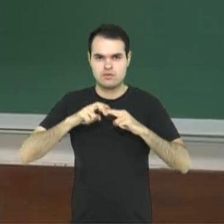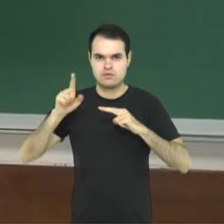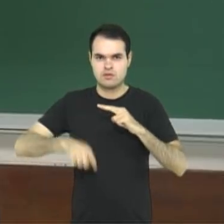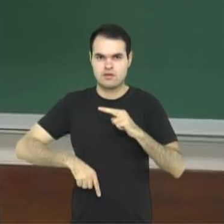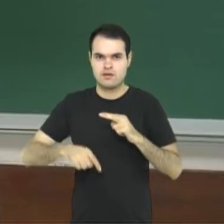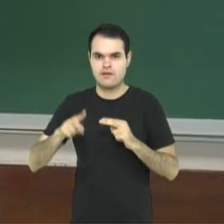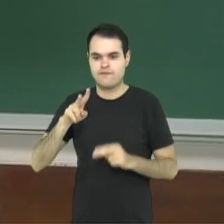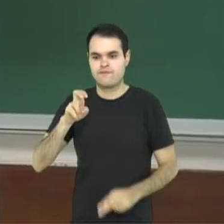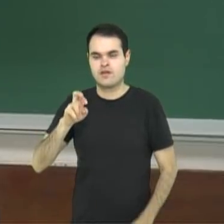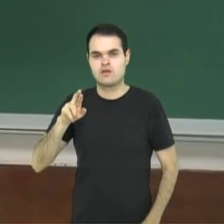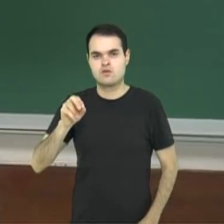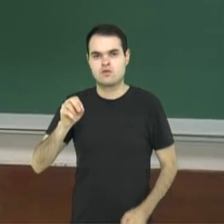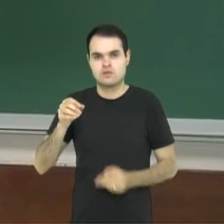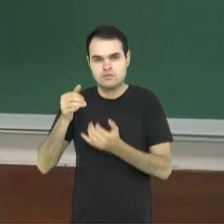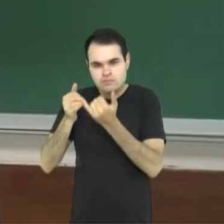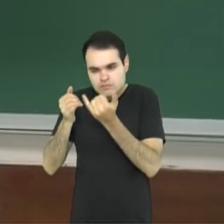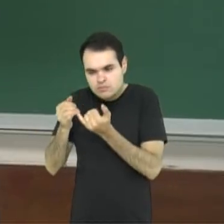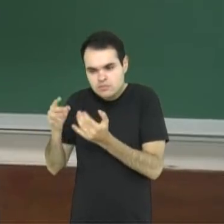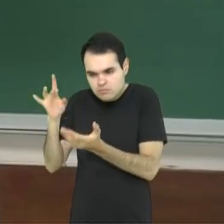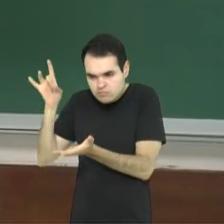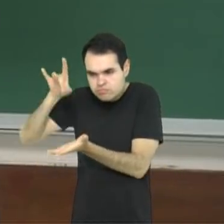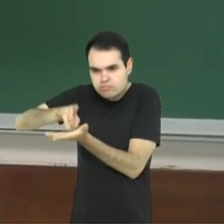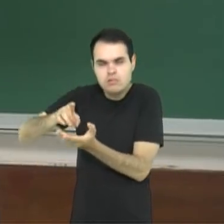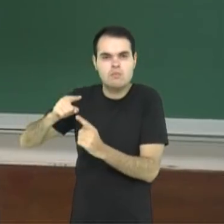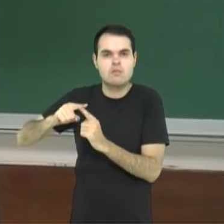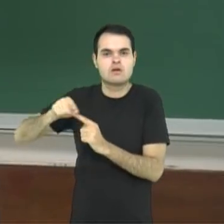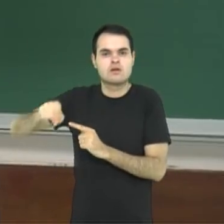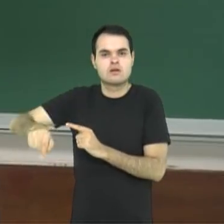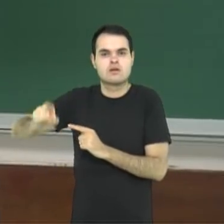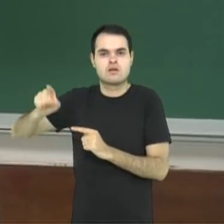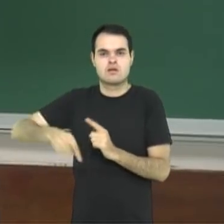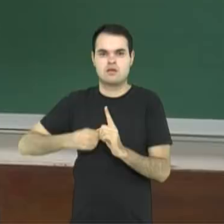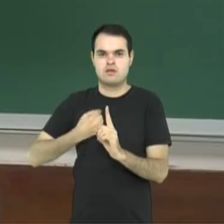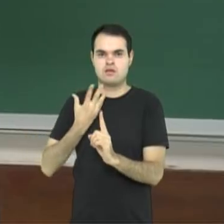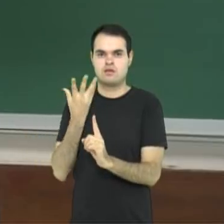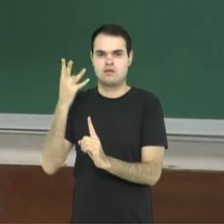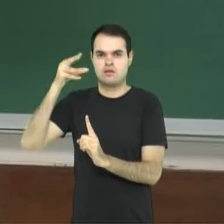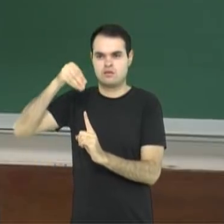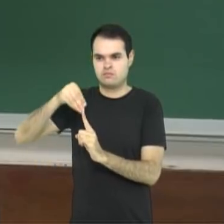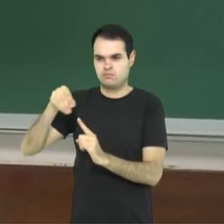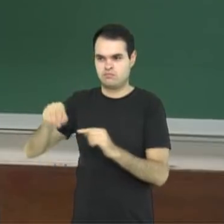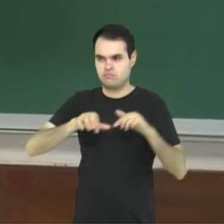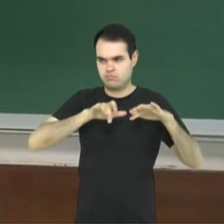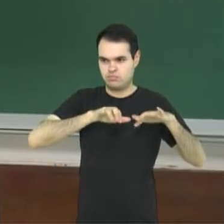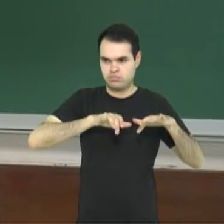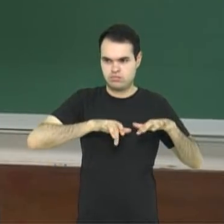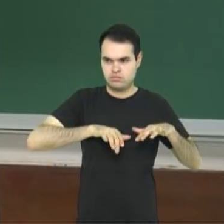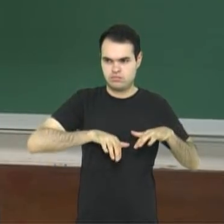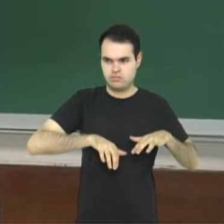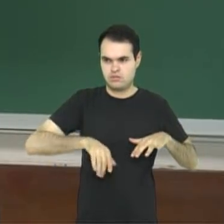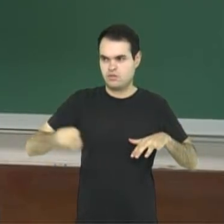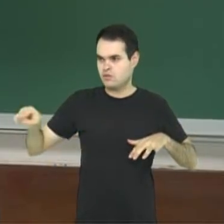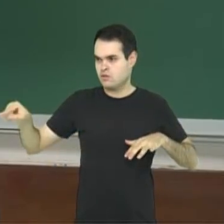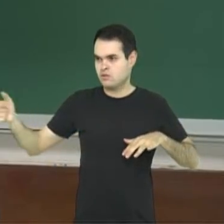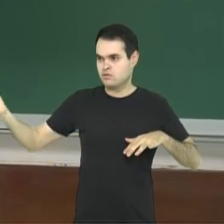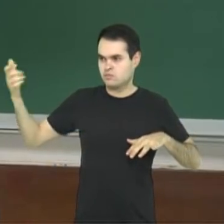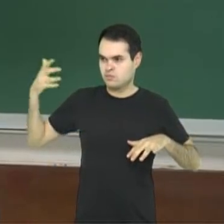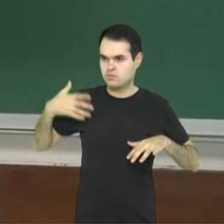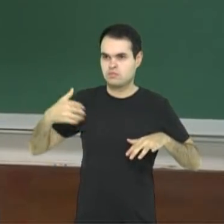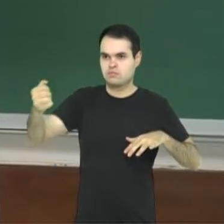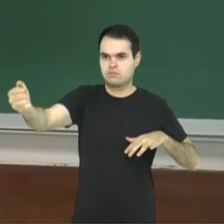da verossemelhança, porque muitas vezes também, ao elaborar a biografia de alguém, a gente conta com a memória das pessoas que